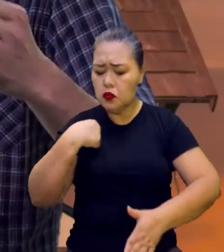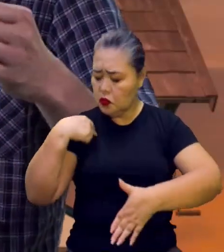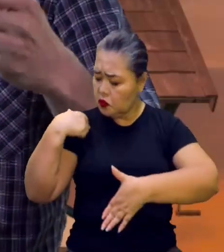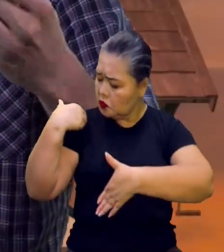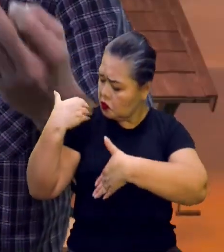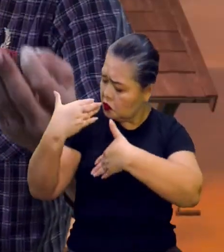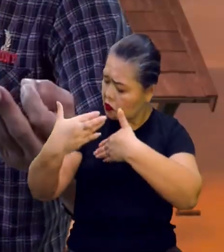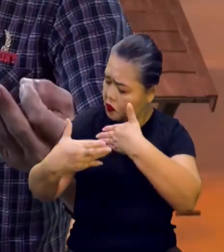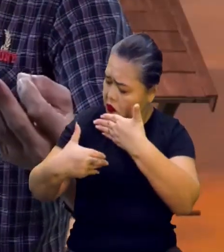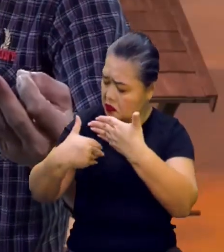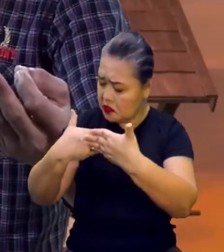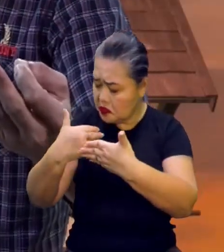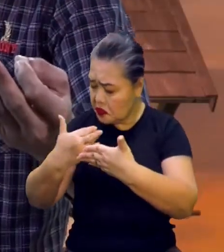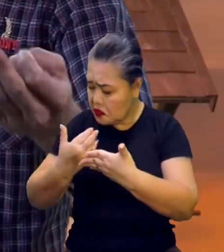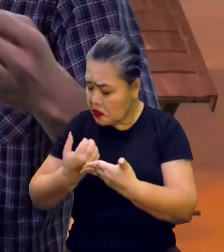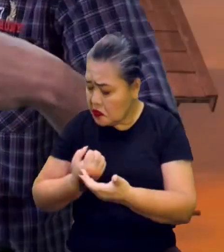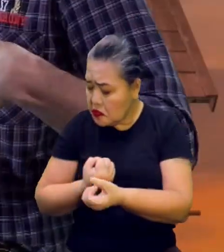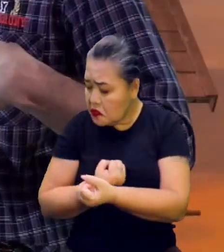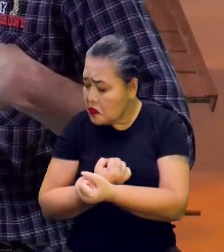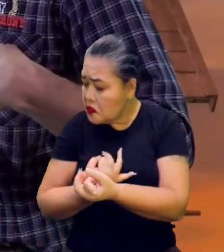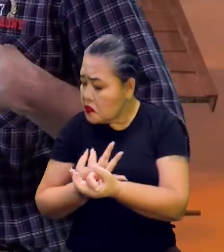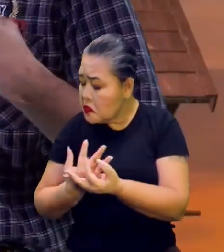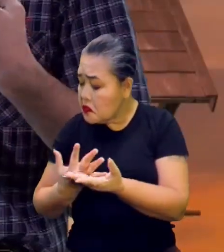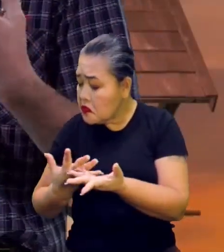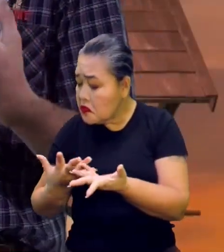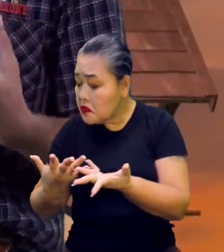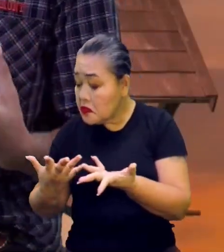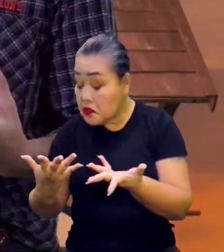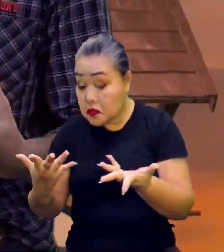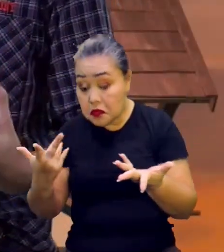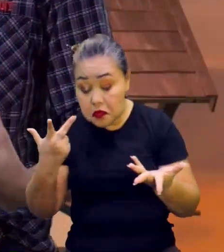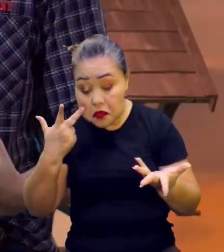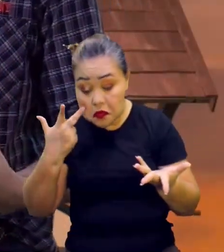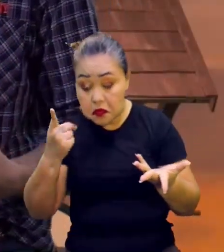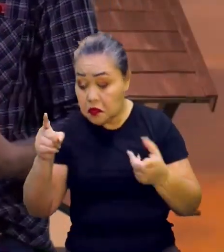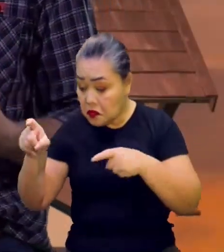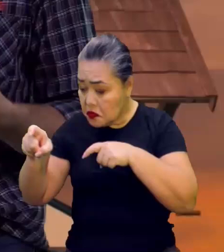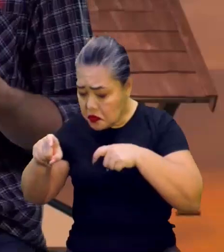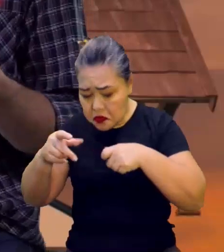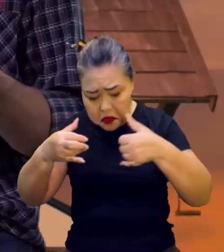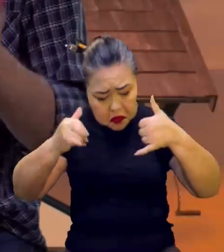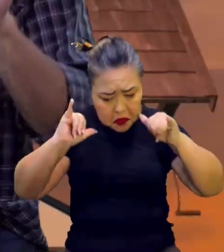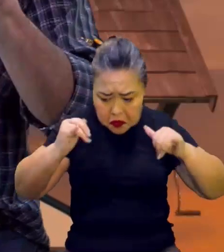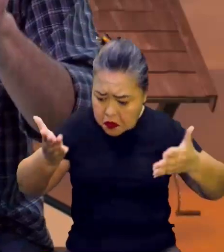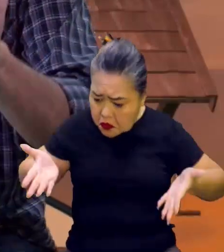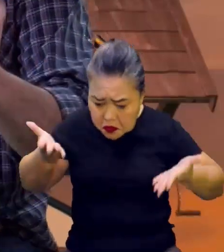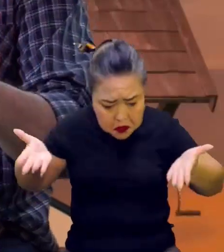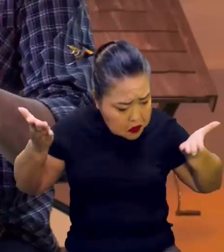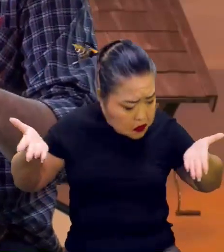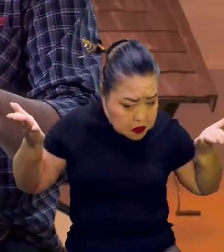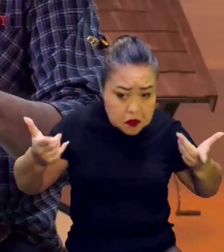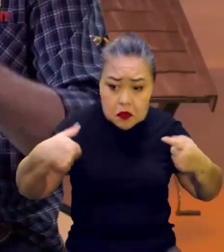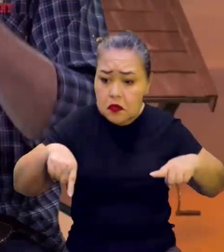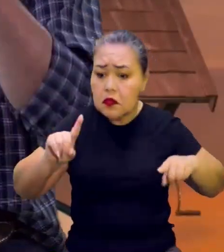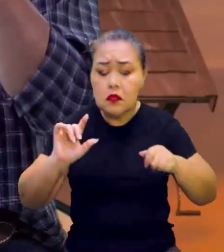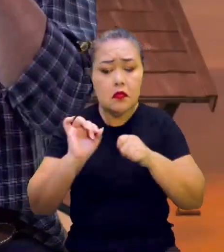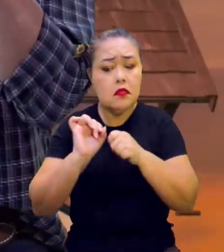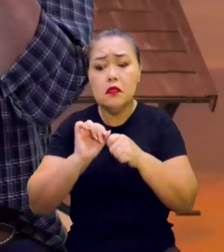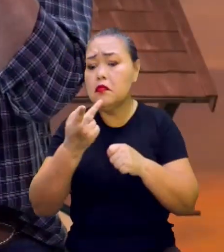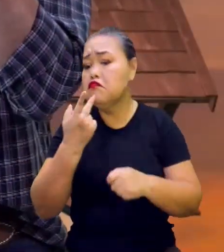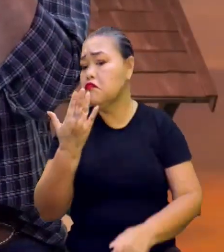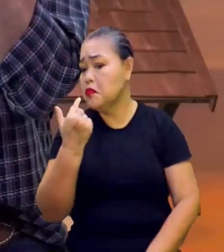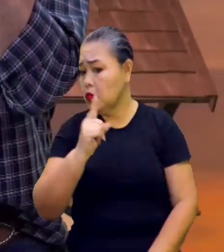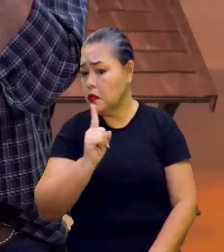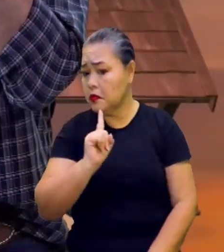processo produtivo. Nós somos produtores, nós fomentamos a riqueza. E não estou falando só de alimentação,